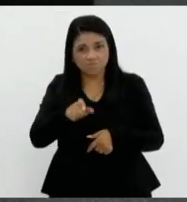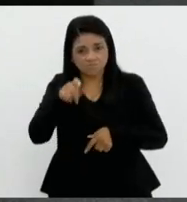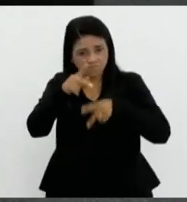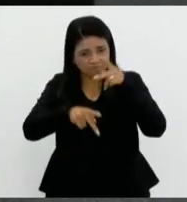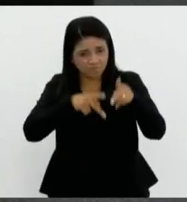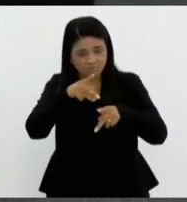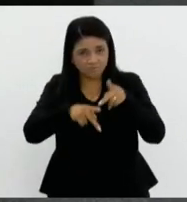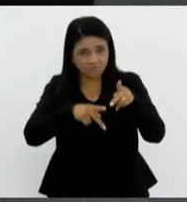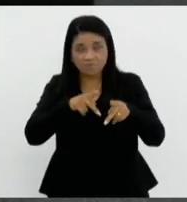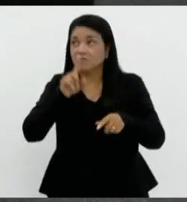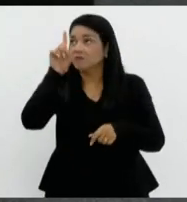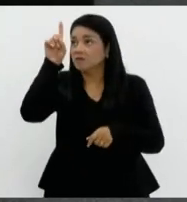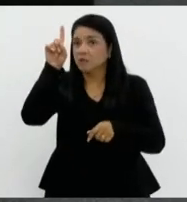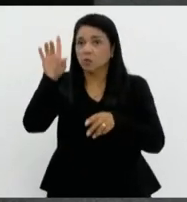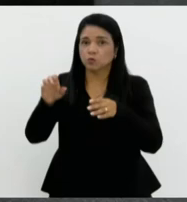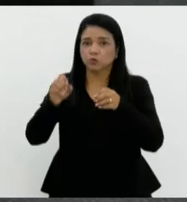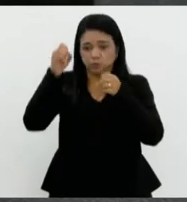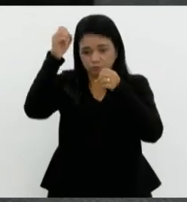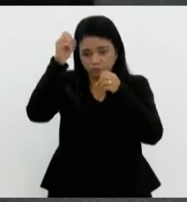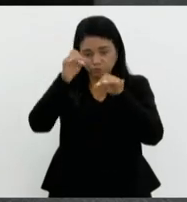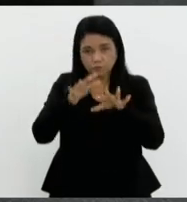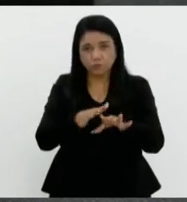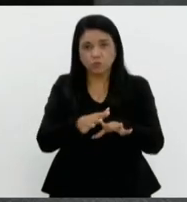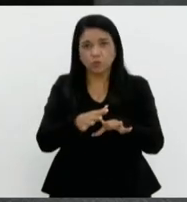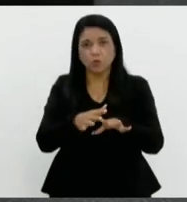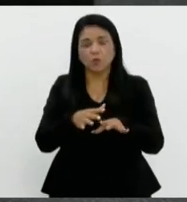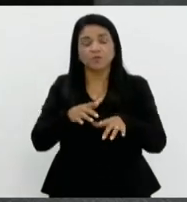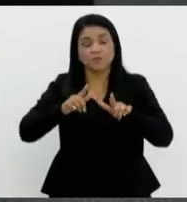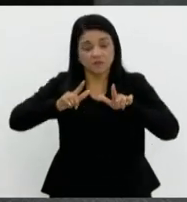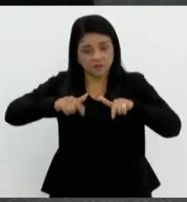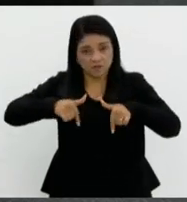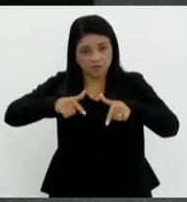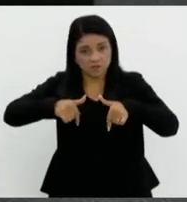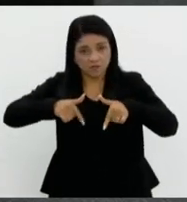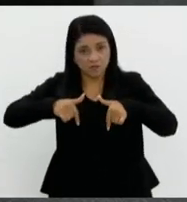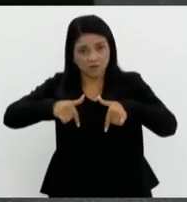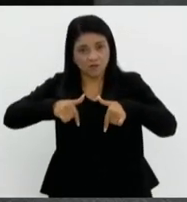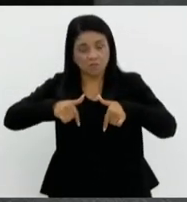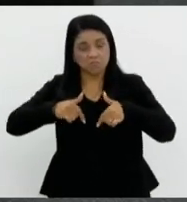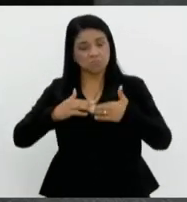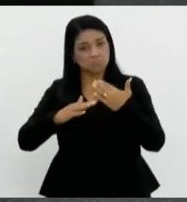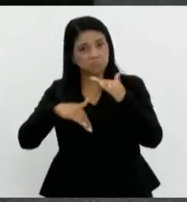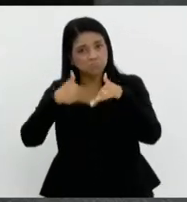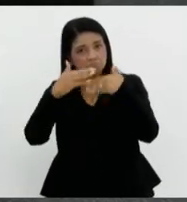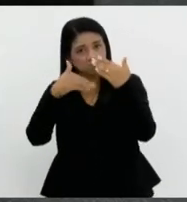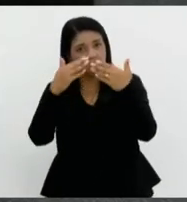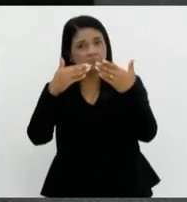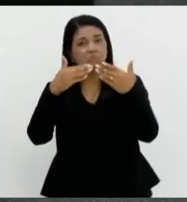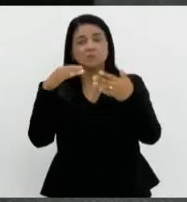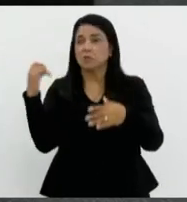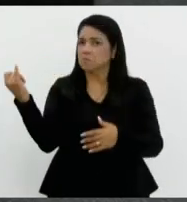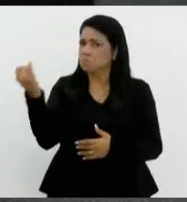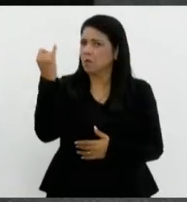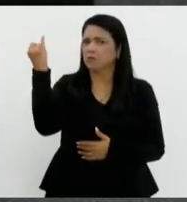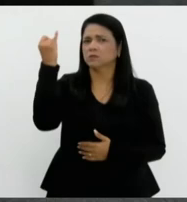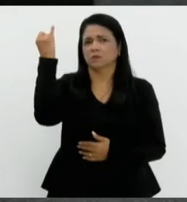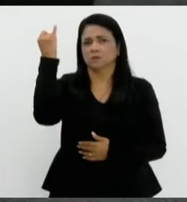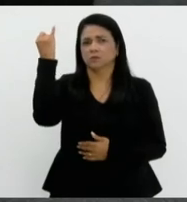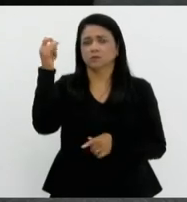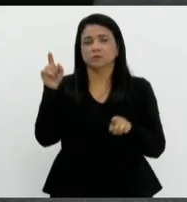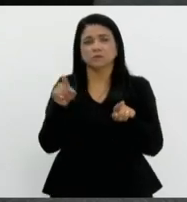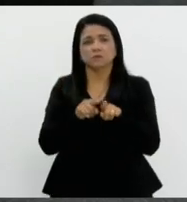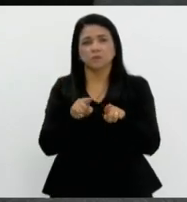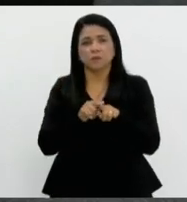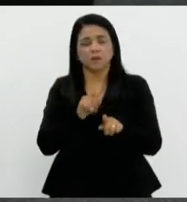Eu vejo Israel uma nação próspera, uma nação muito importante, como eu vejo também